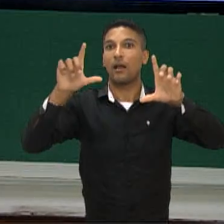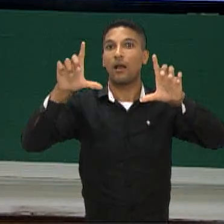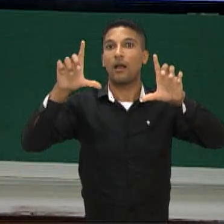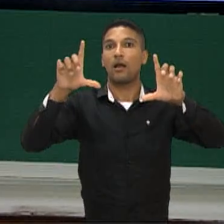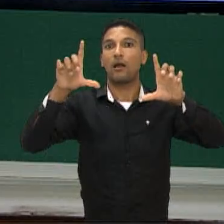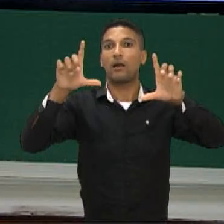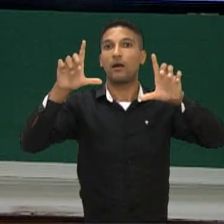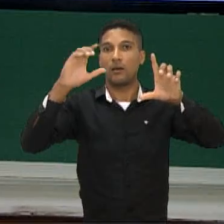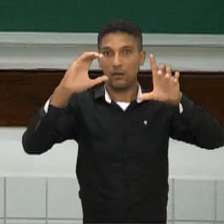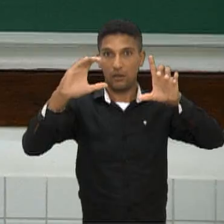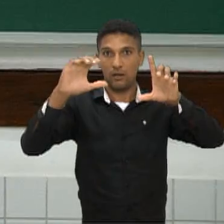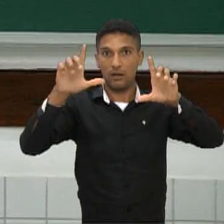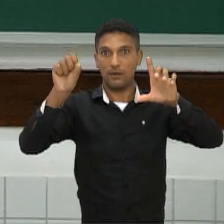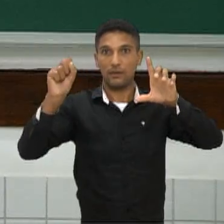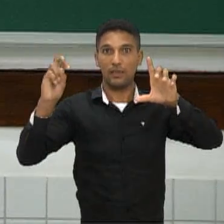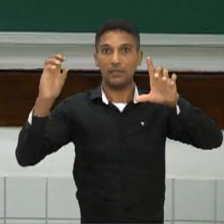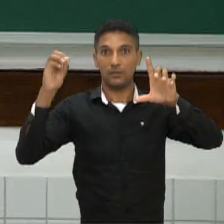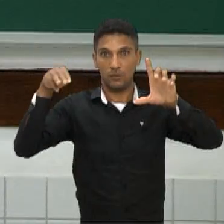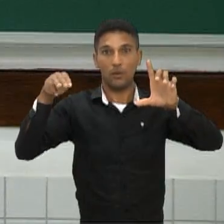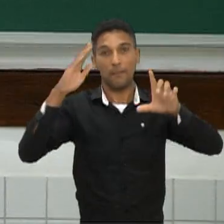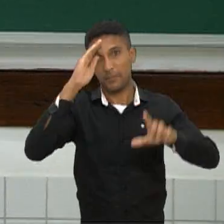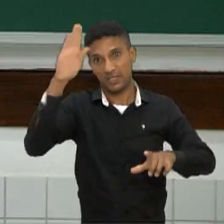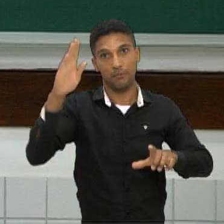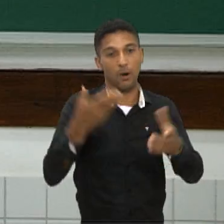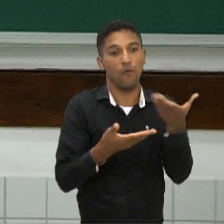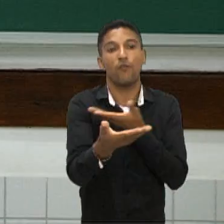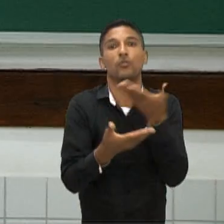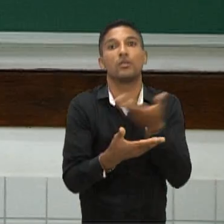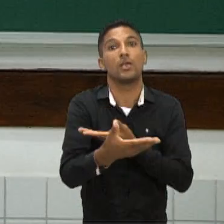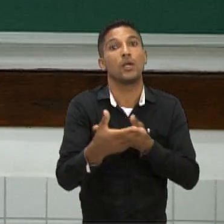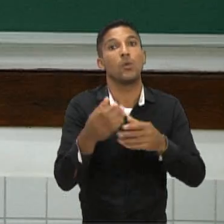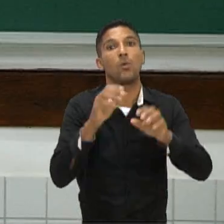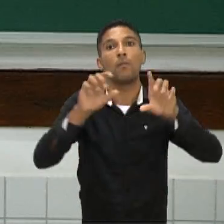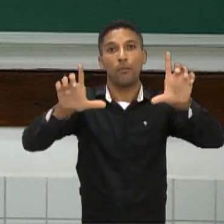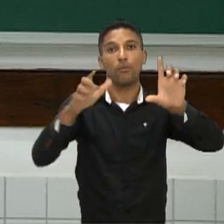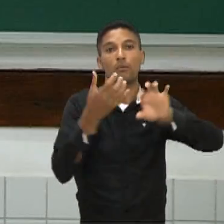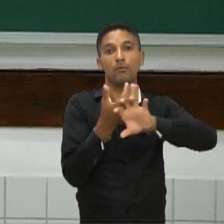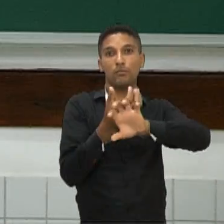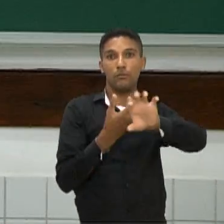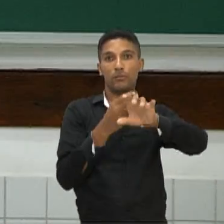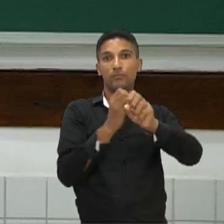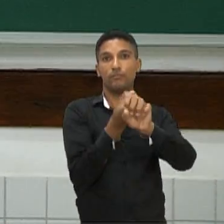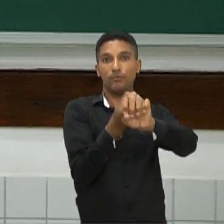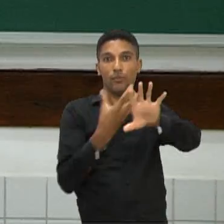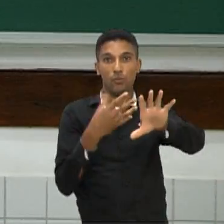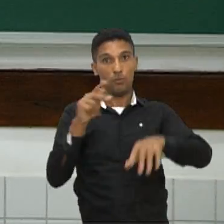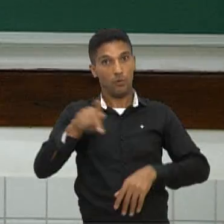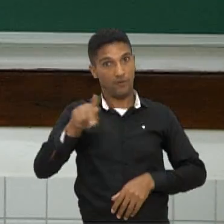aula. Encerramos a aula hoje por aqui e eu aguardo vocês na nossa próxima aula.